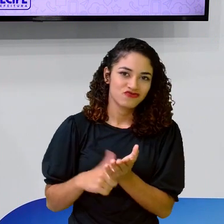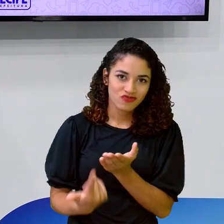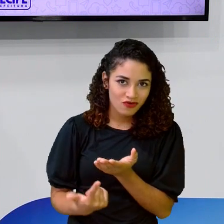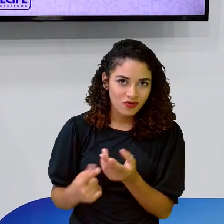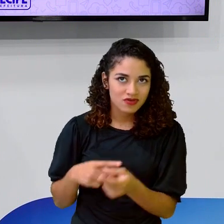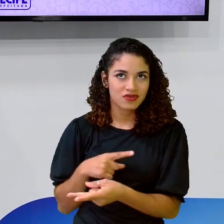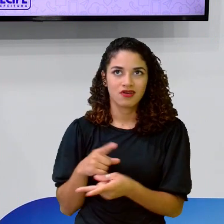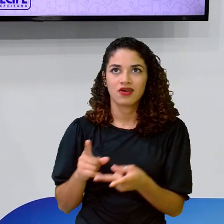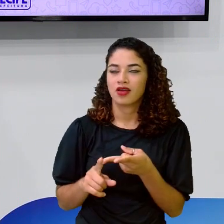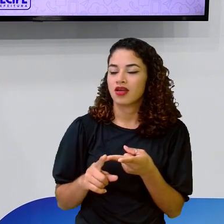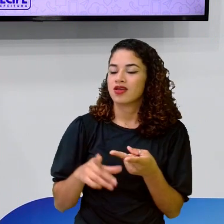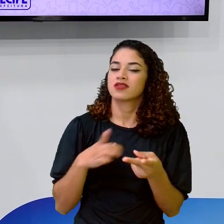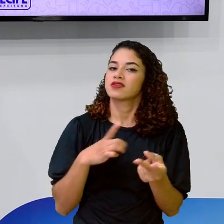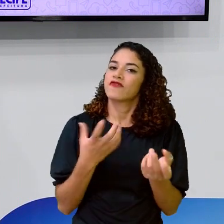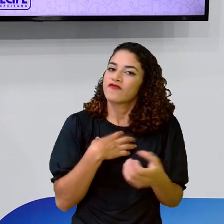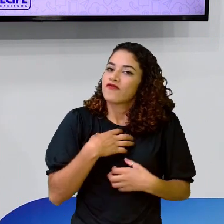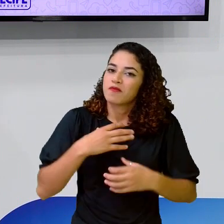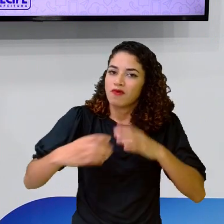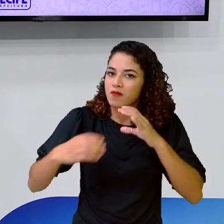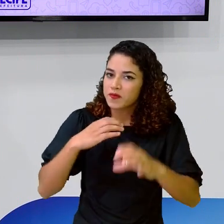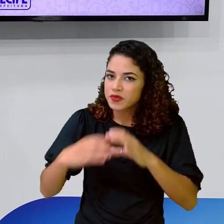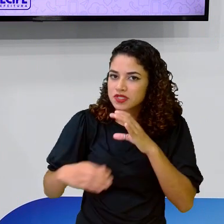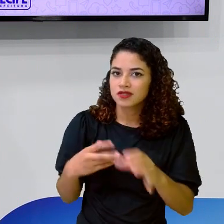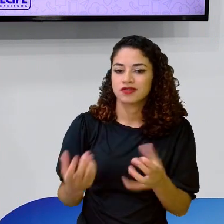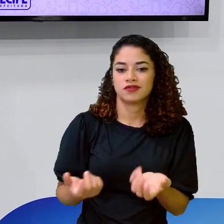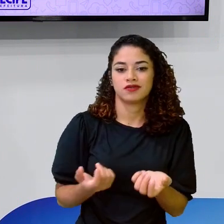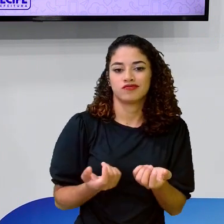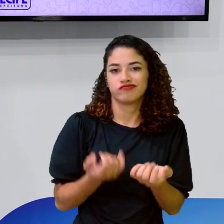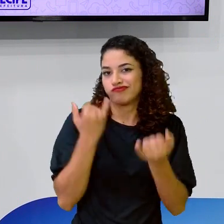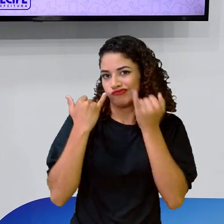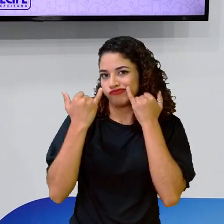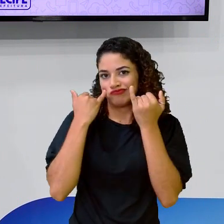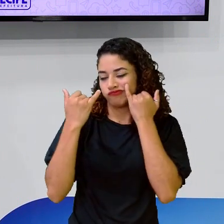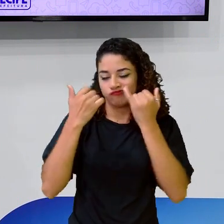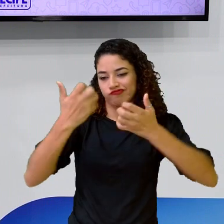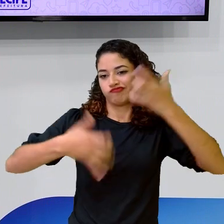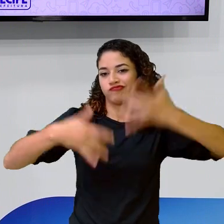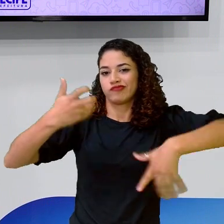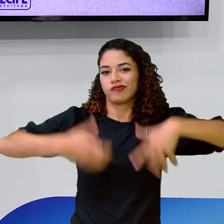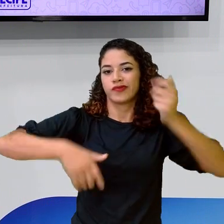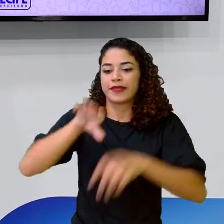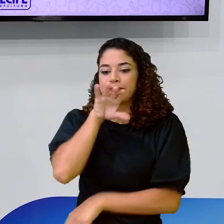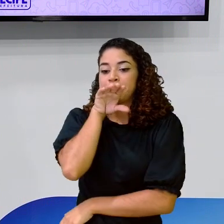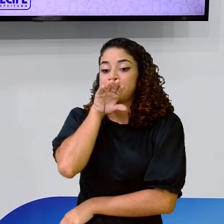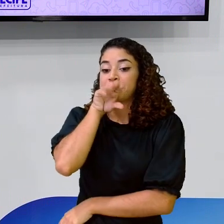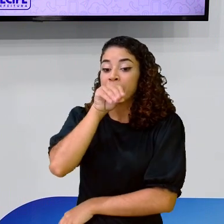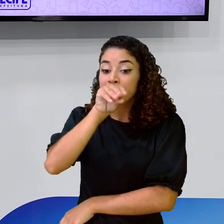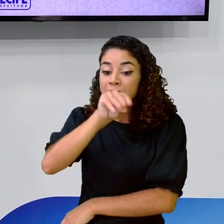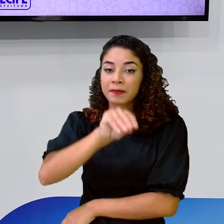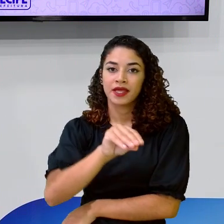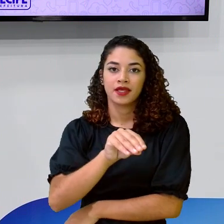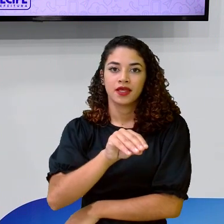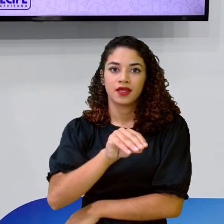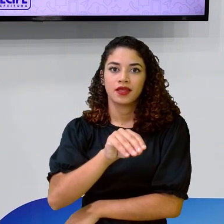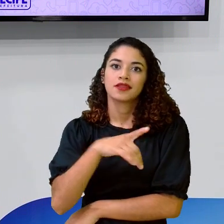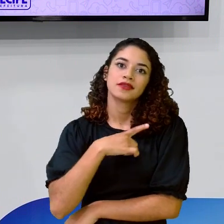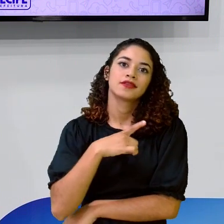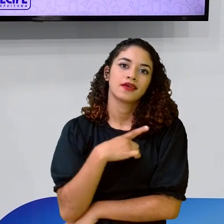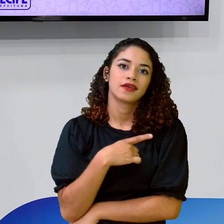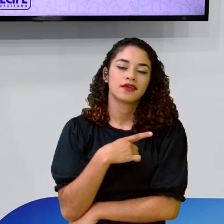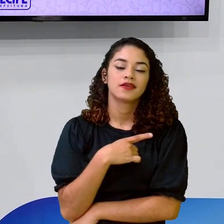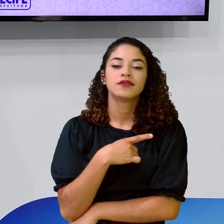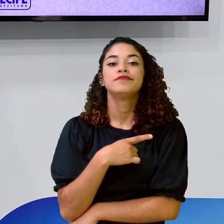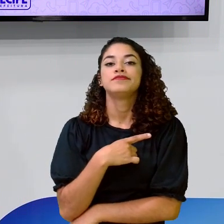meio aí de comunicação, de passar a informação, o que está se acontecendo de uma forma geral,